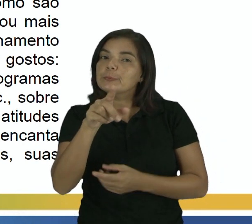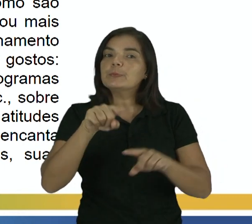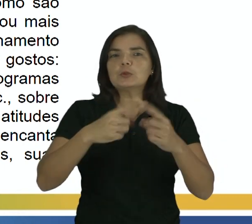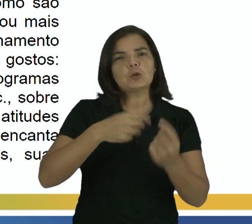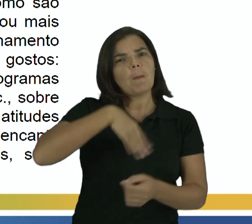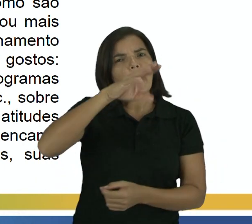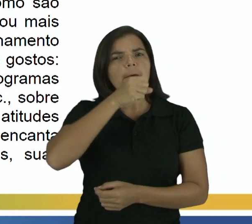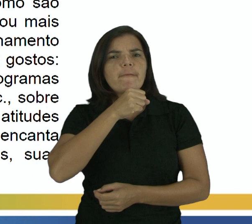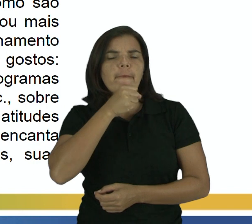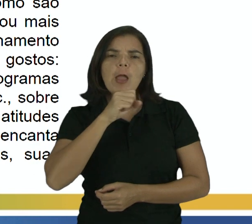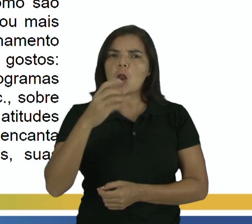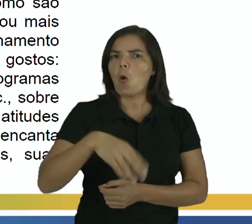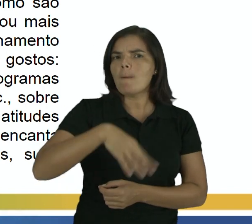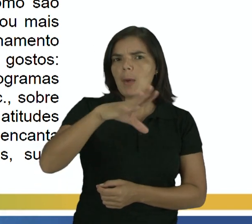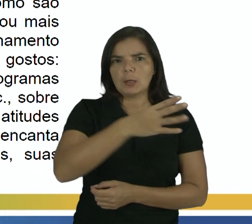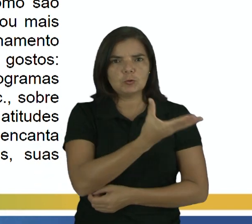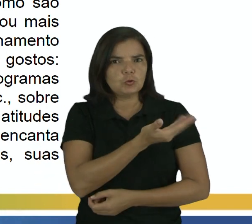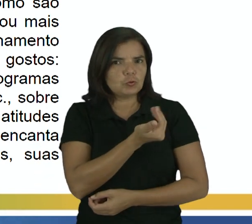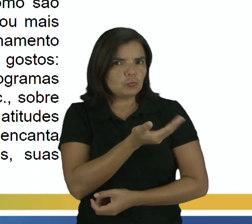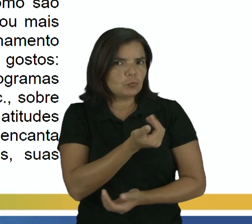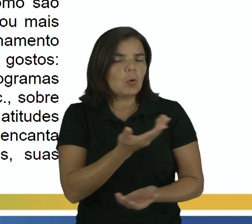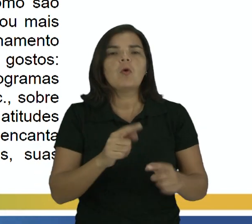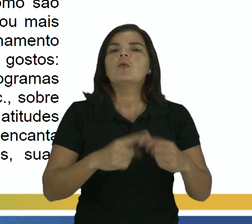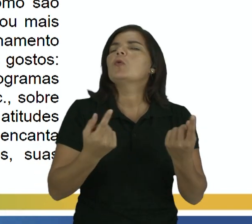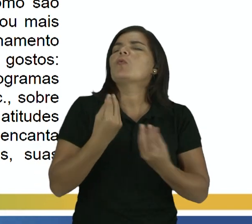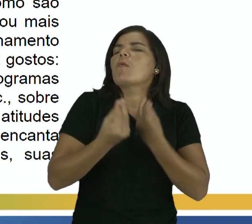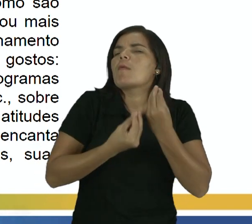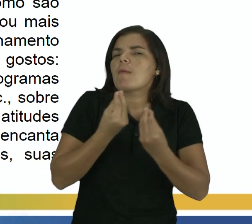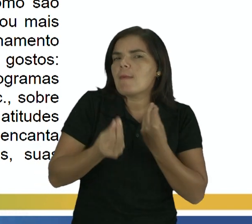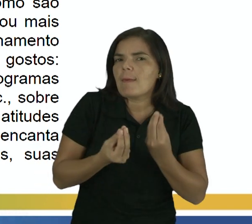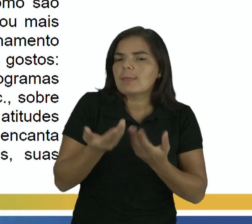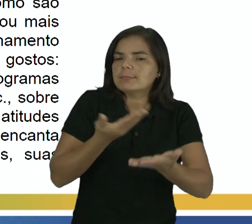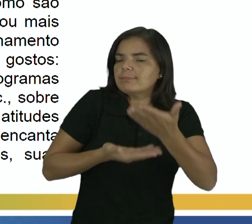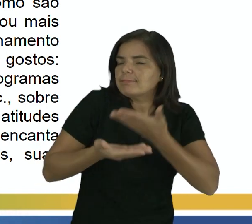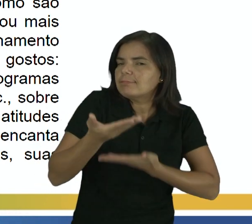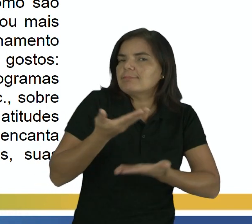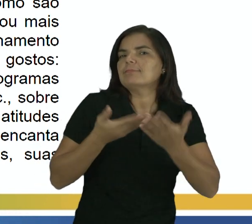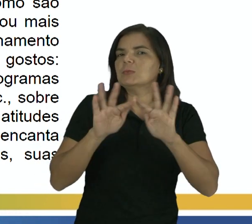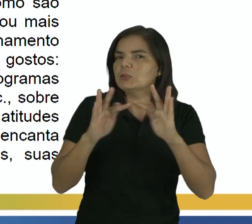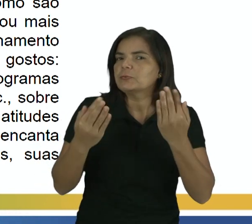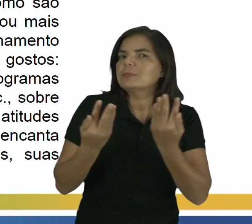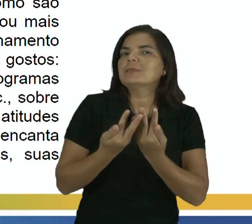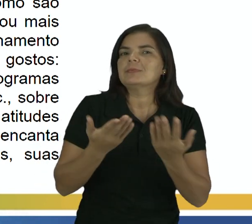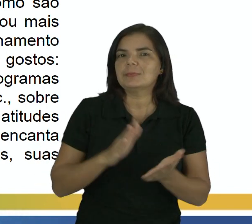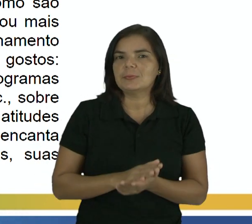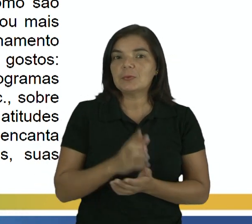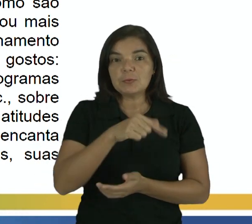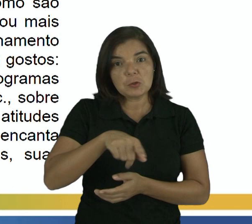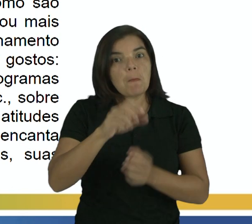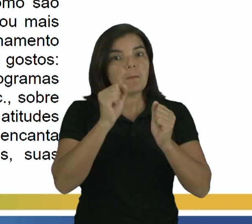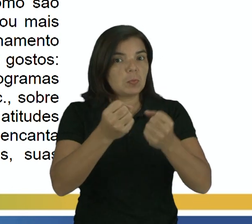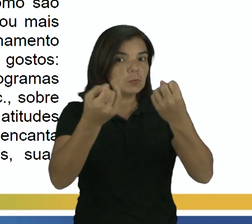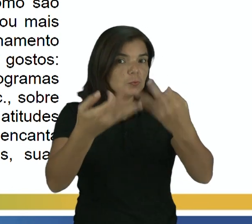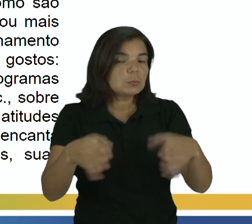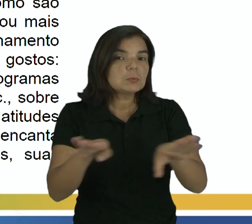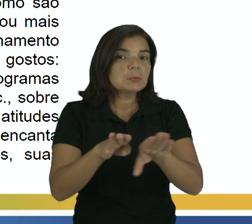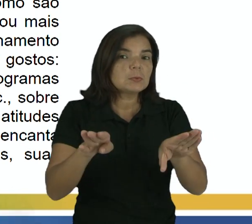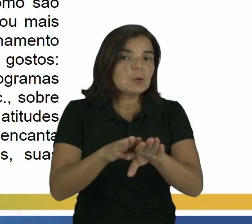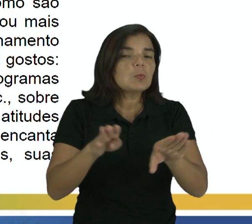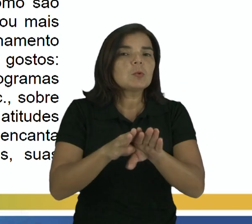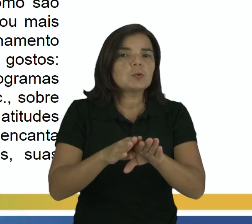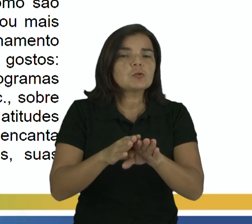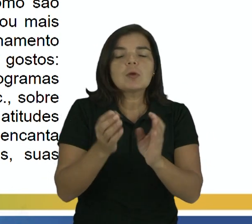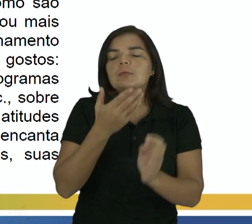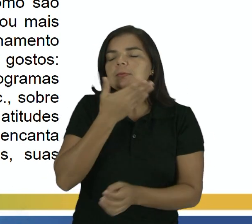são mais velhos, se são mais novos que você, como eles são, como é o relacionamento entre vocês. Você pode falar também sobre